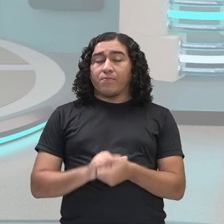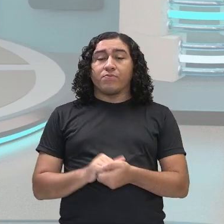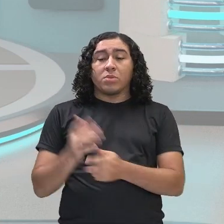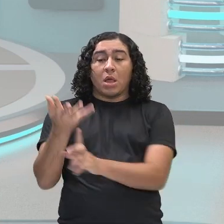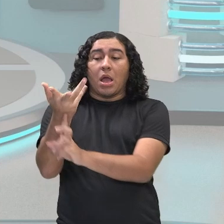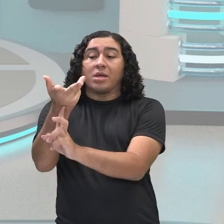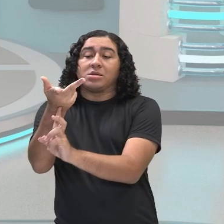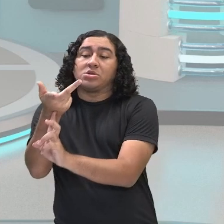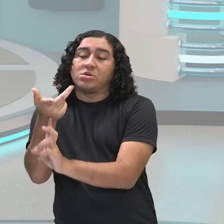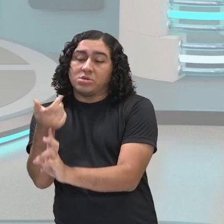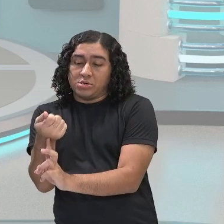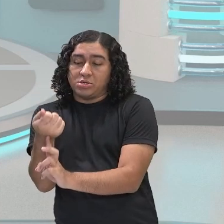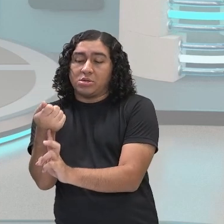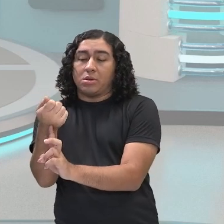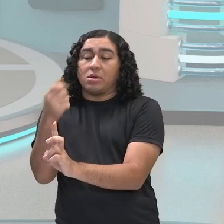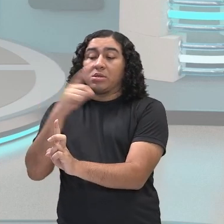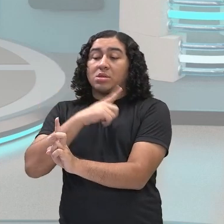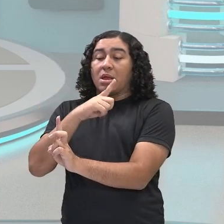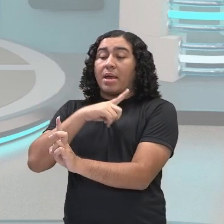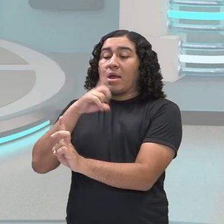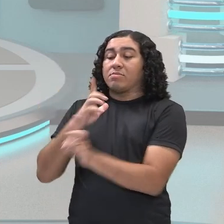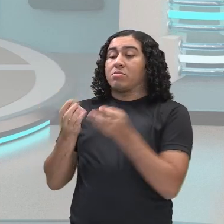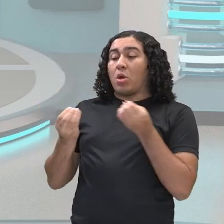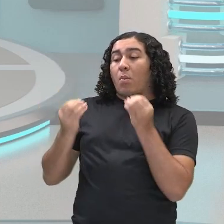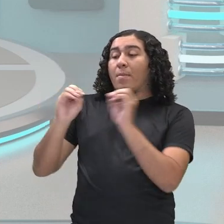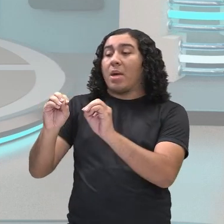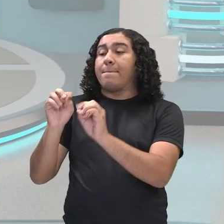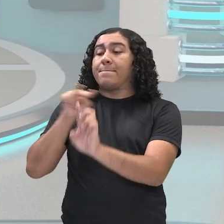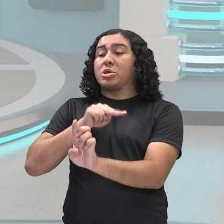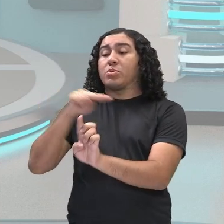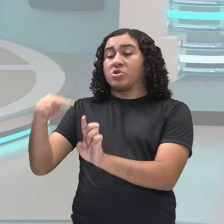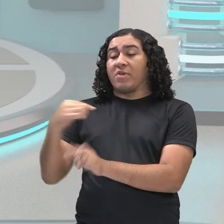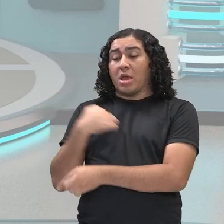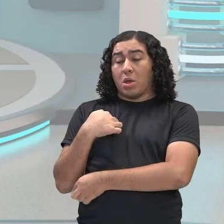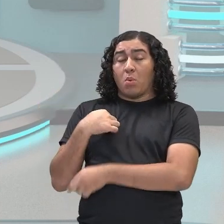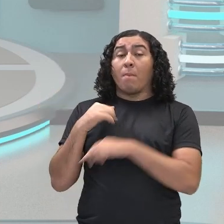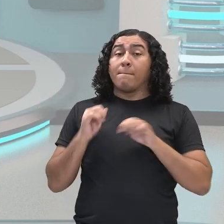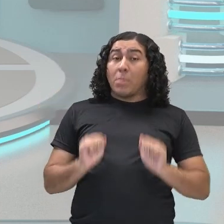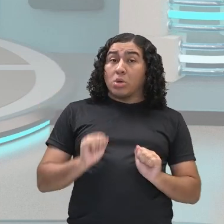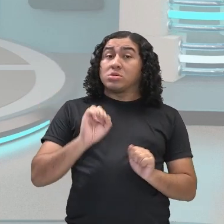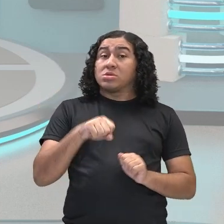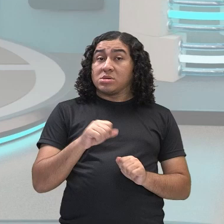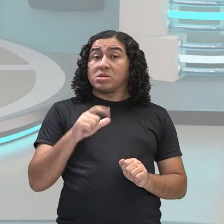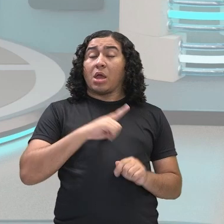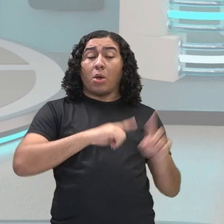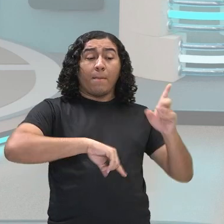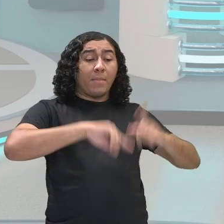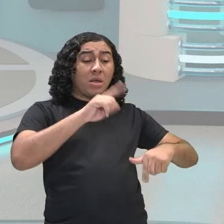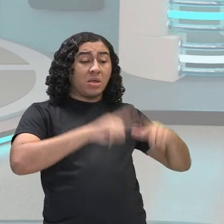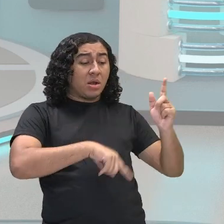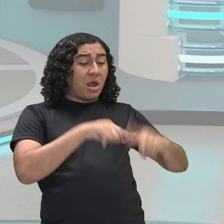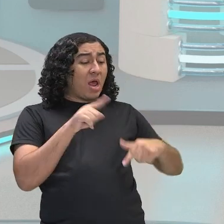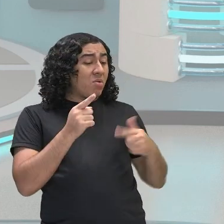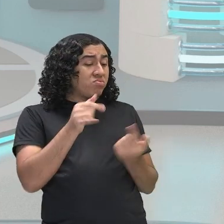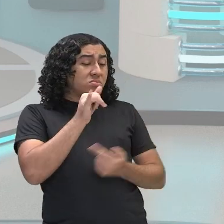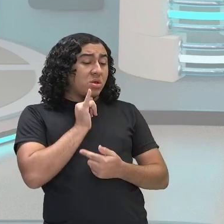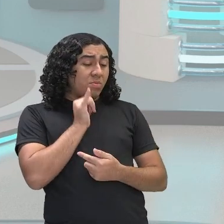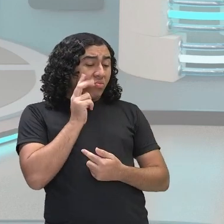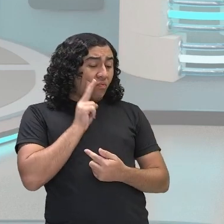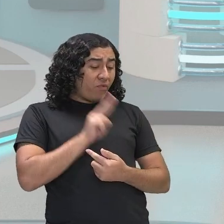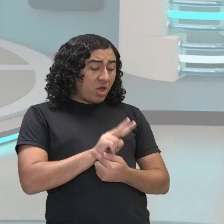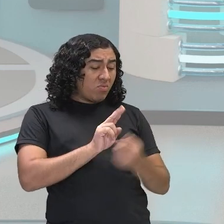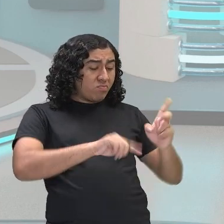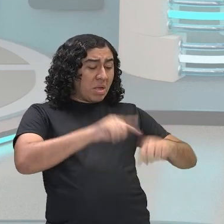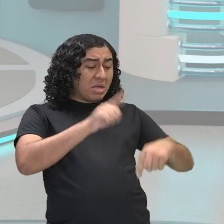a perspectiva de que eu posso sim pegar algo que talvez